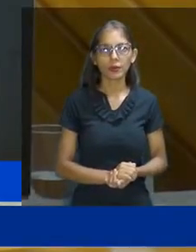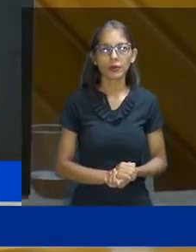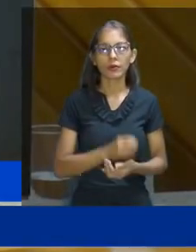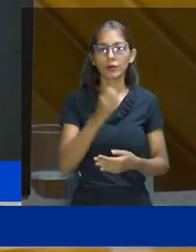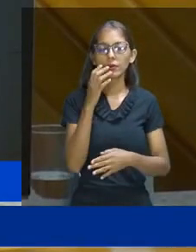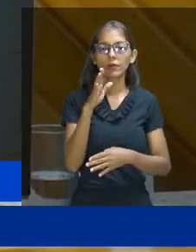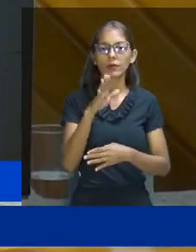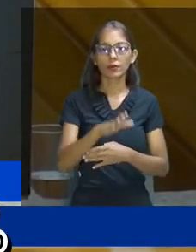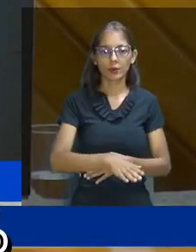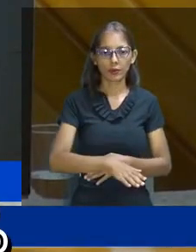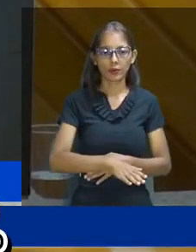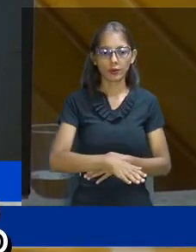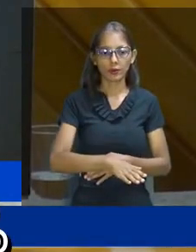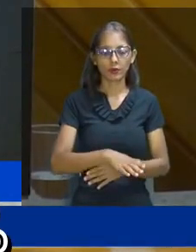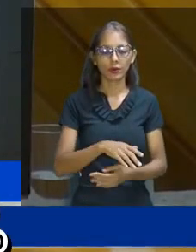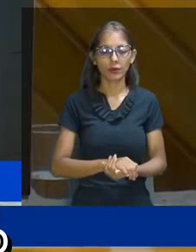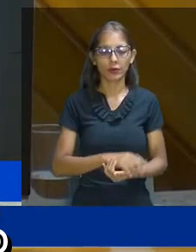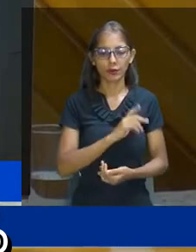excelência.